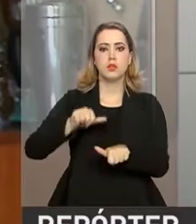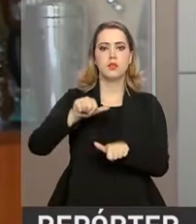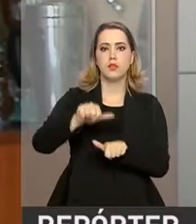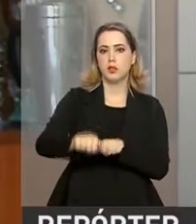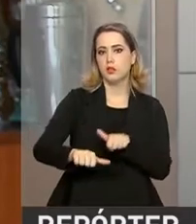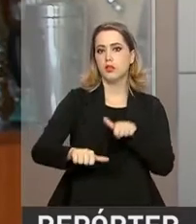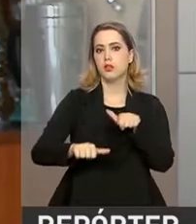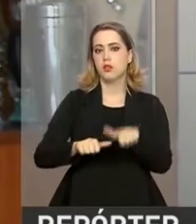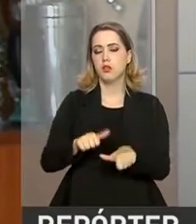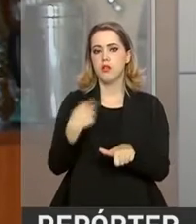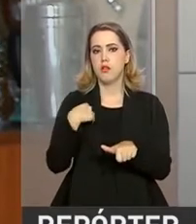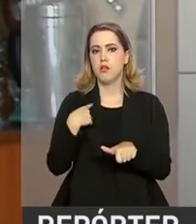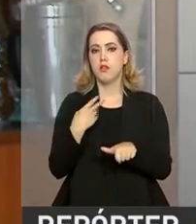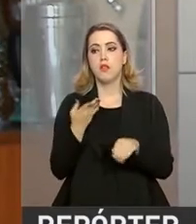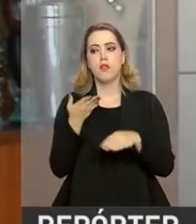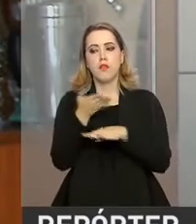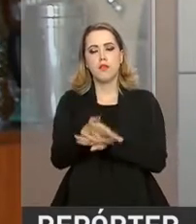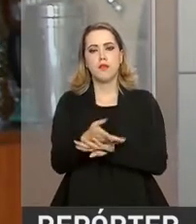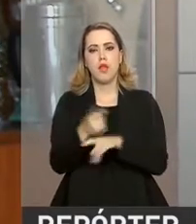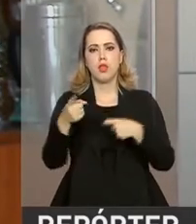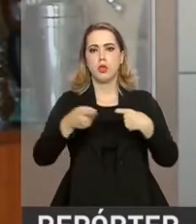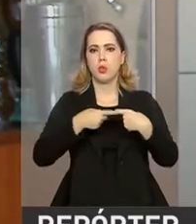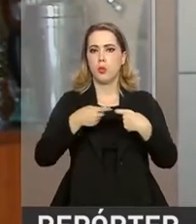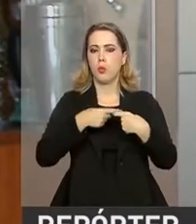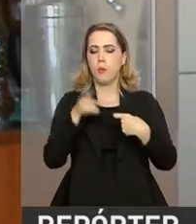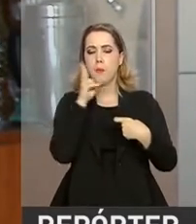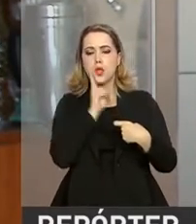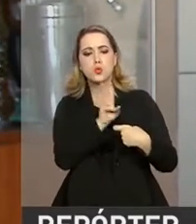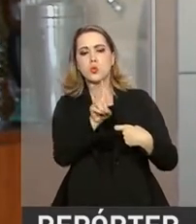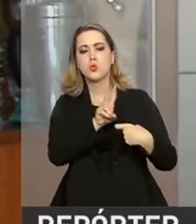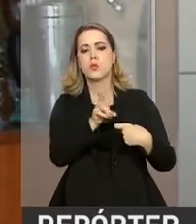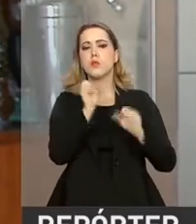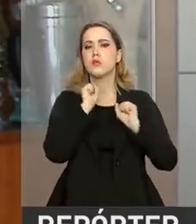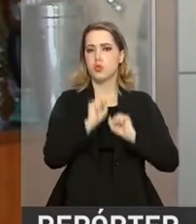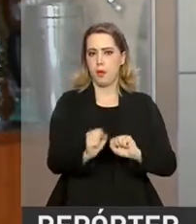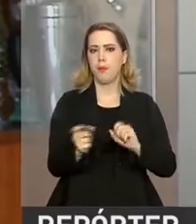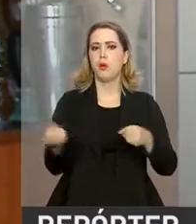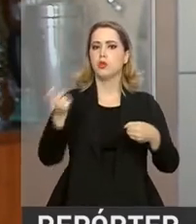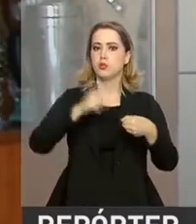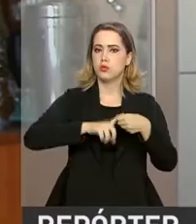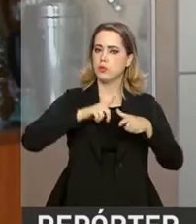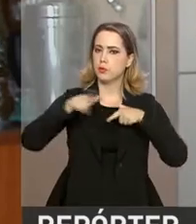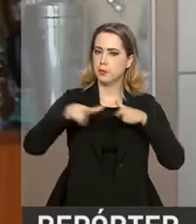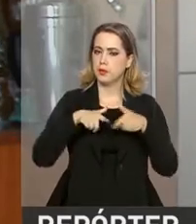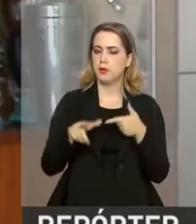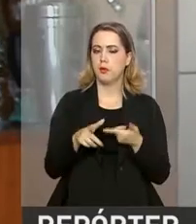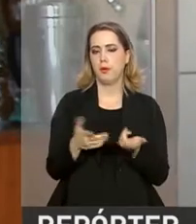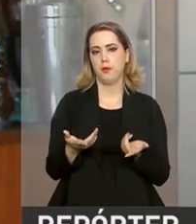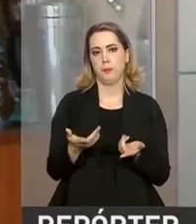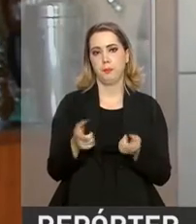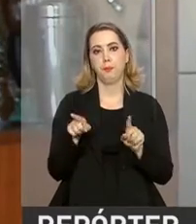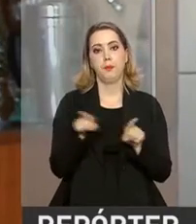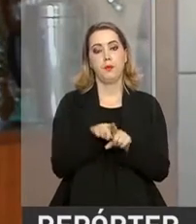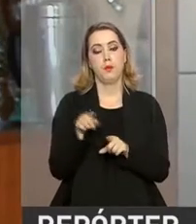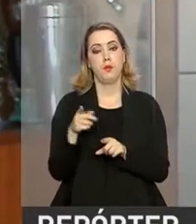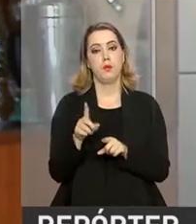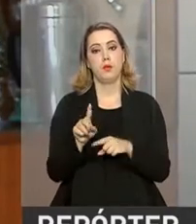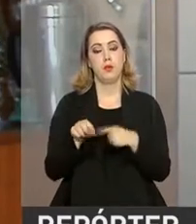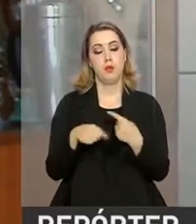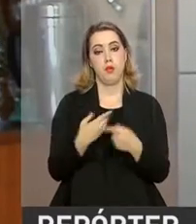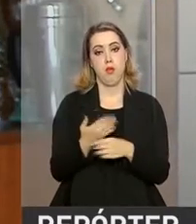das perícias médicas a gente faz ele renova ou não ver sua capacidade ou não na moral né e daí eu voltei eu